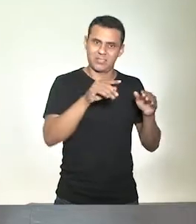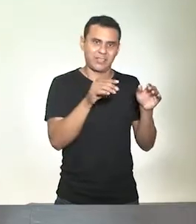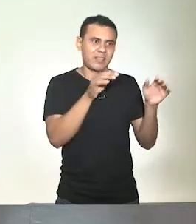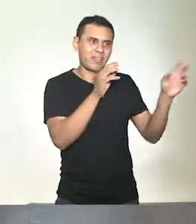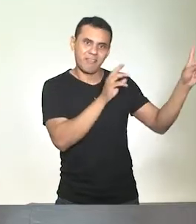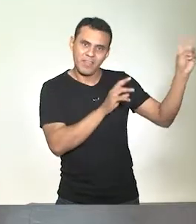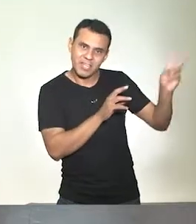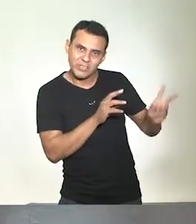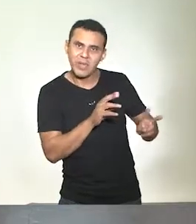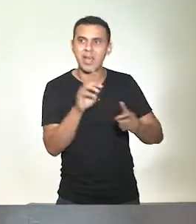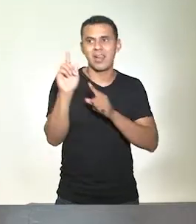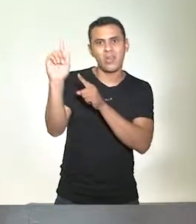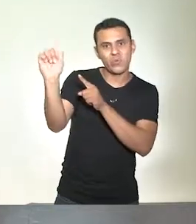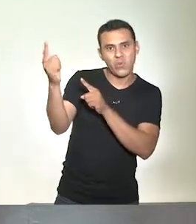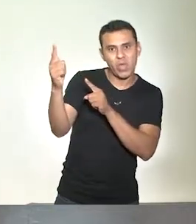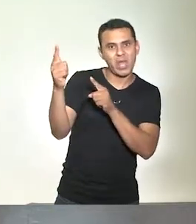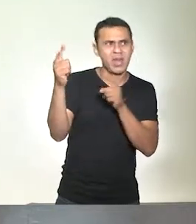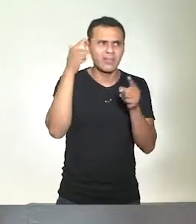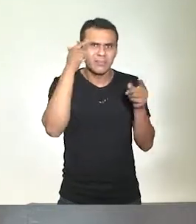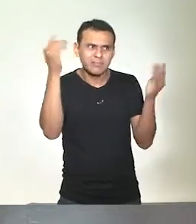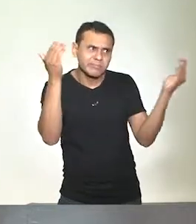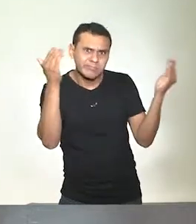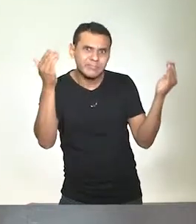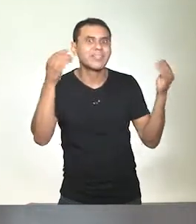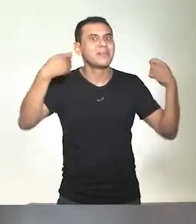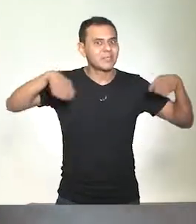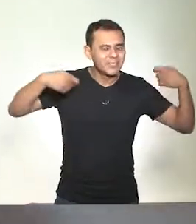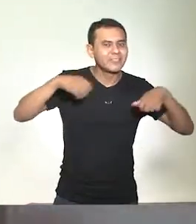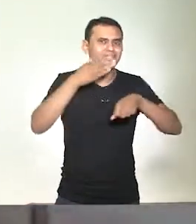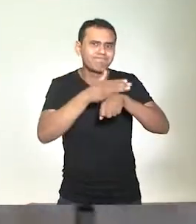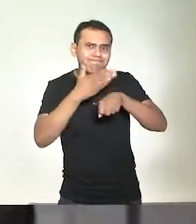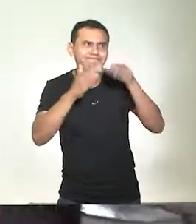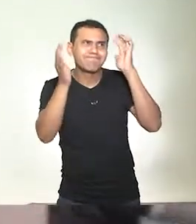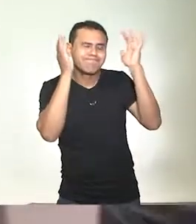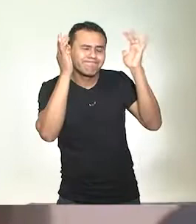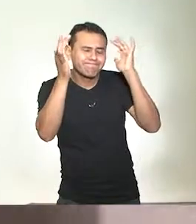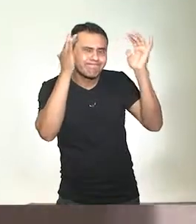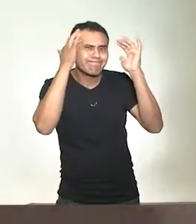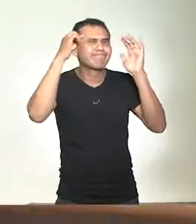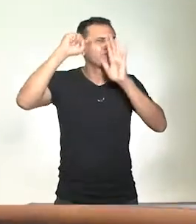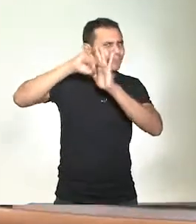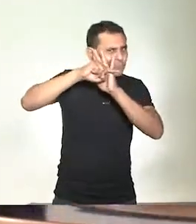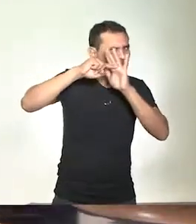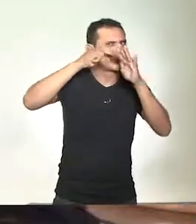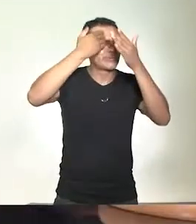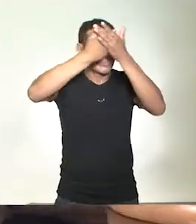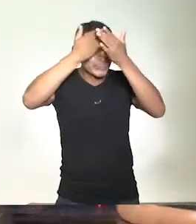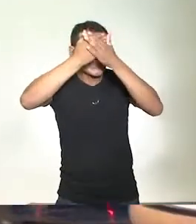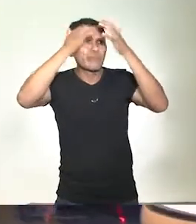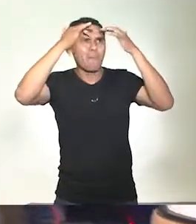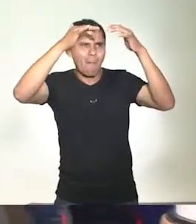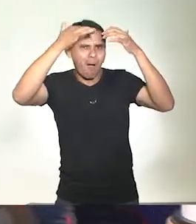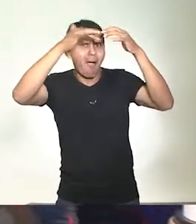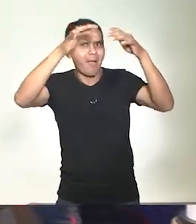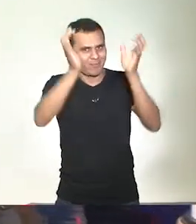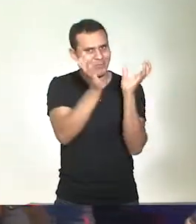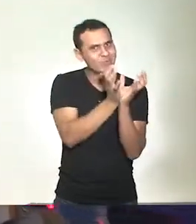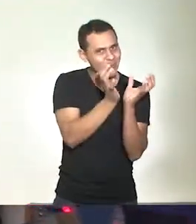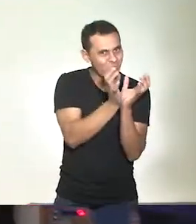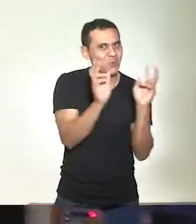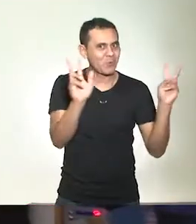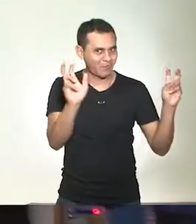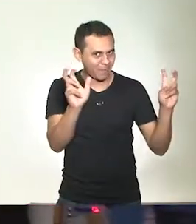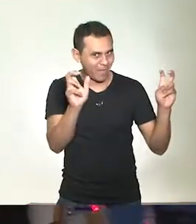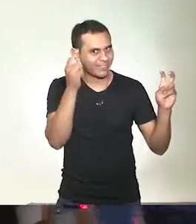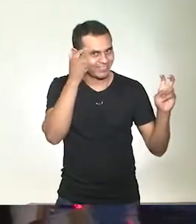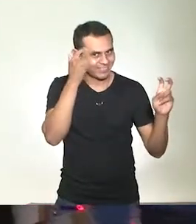região fronteiriça então isso a gente precisa ser trabalhado precisa ser trabalhado muito bem com um grupo temático né